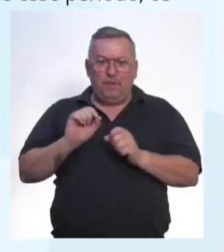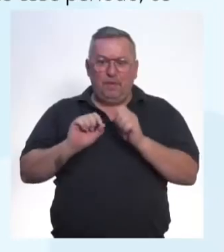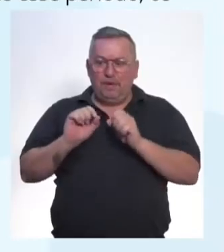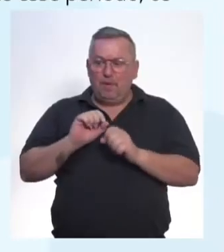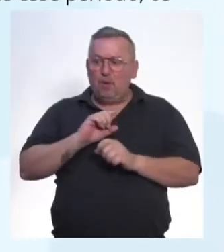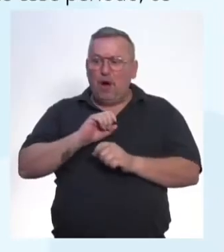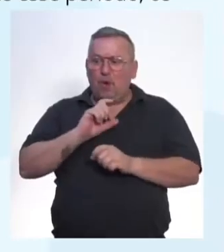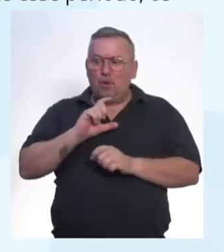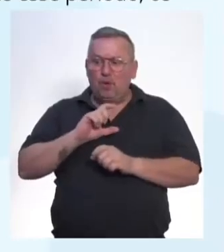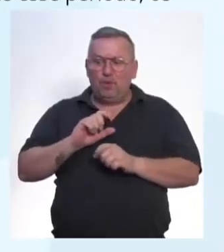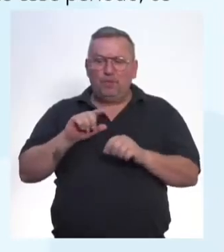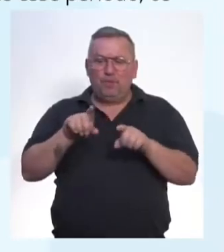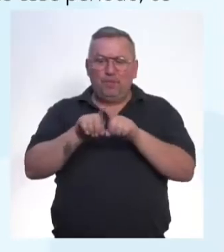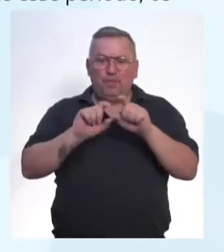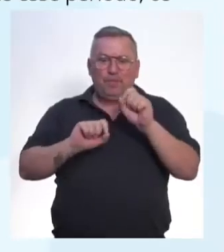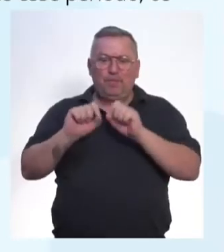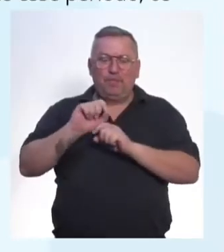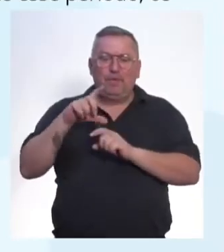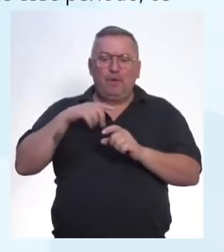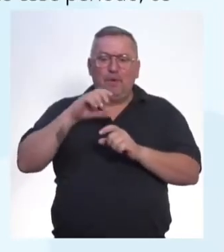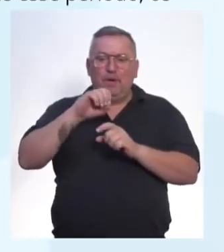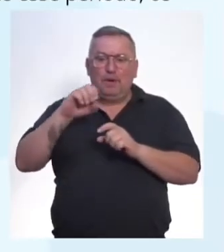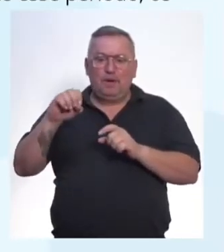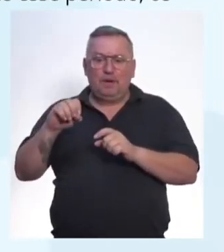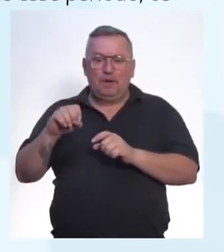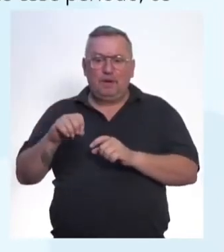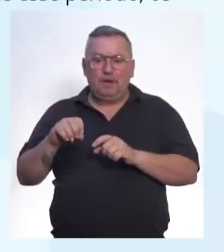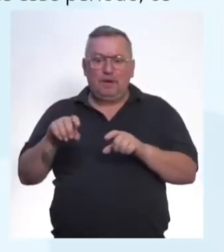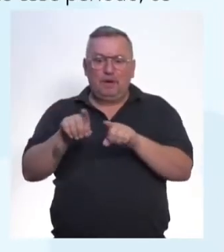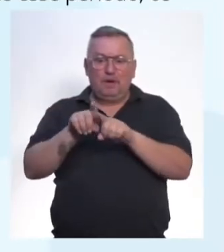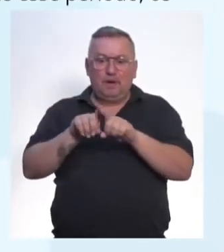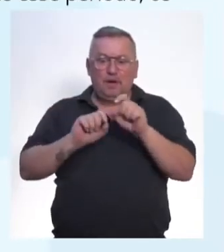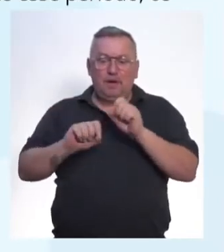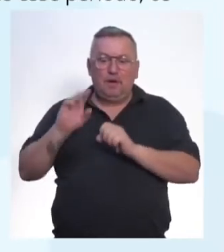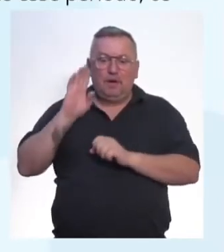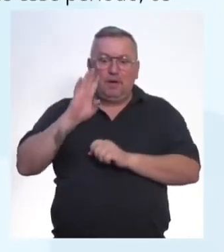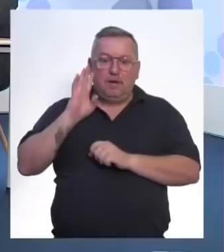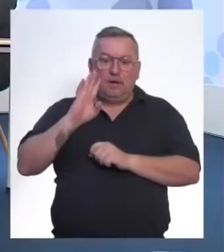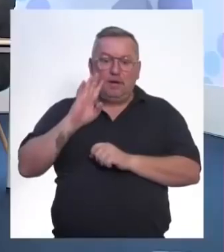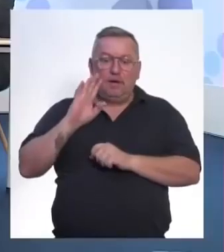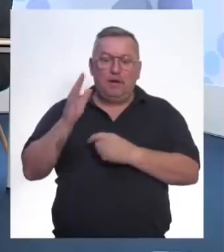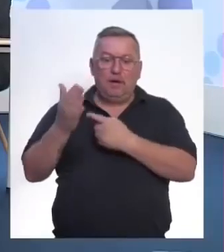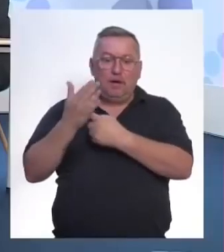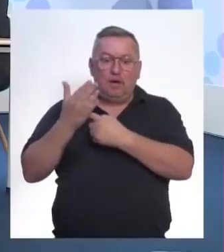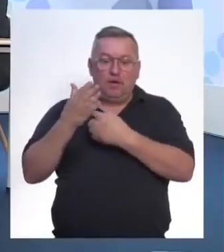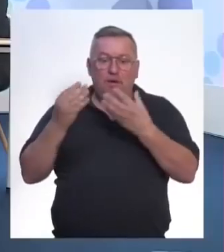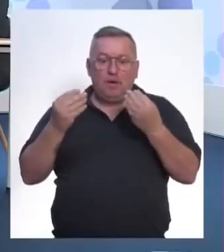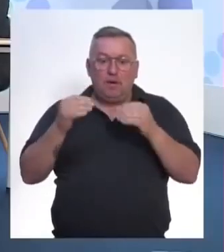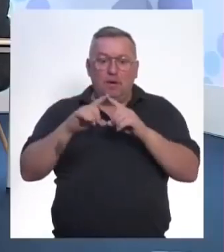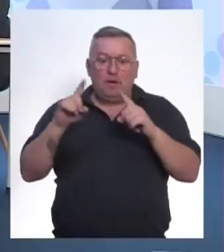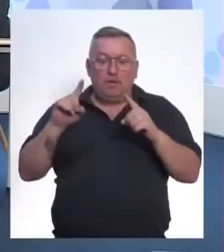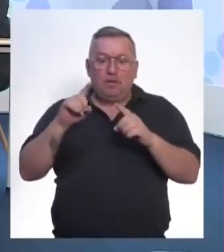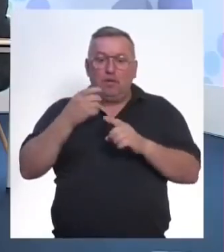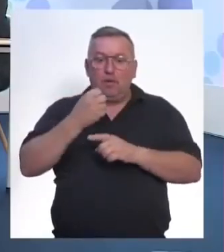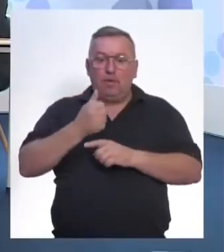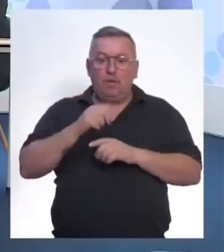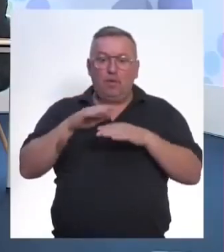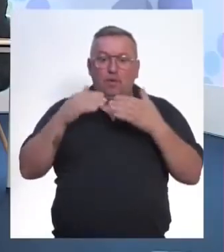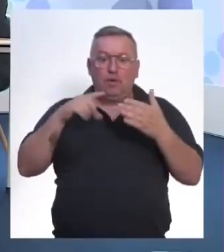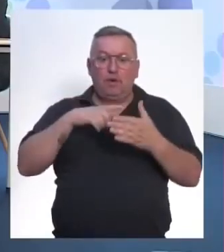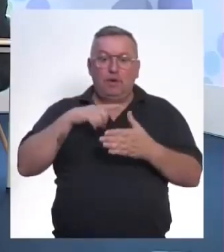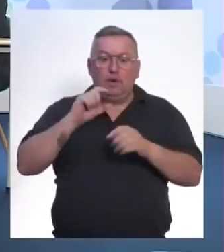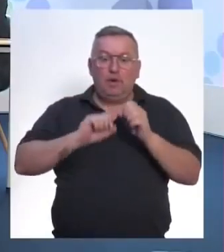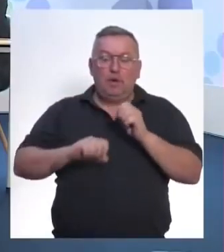ideia 001 de lançar os zeros para fora. Tá? Que é bem legal, facilita bastante. Ó. Mas isso é válido quando você tem o quê?